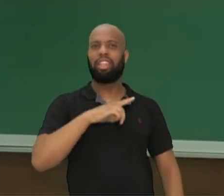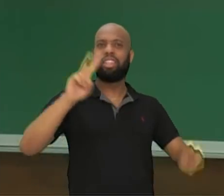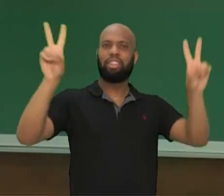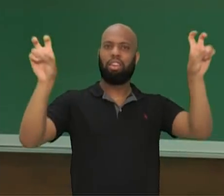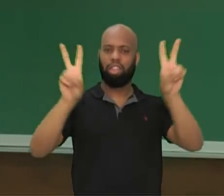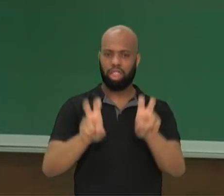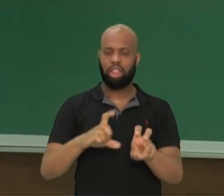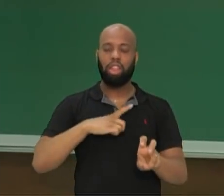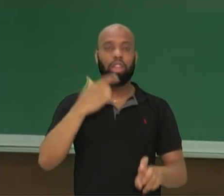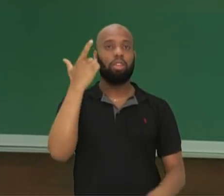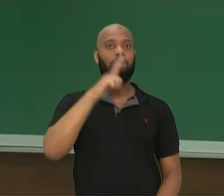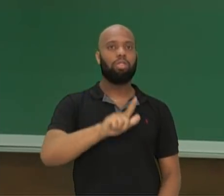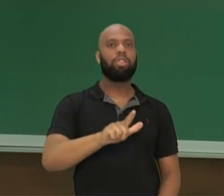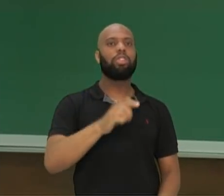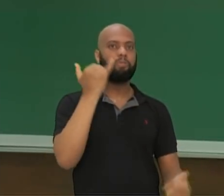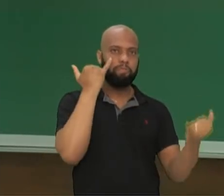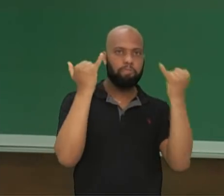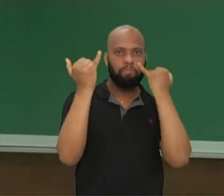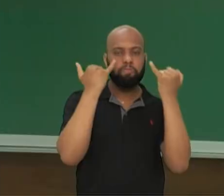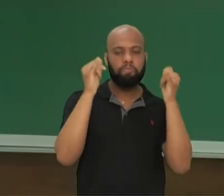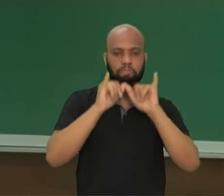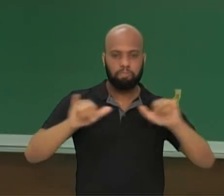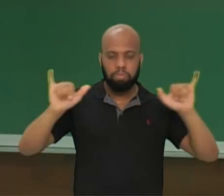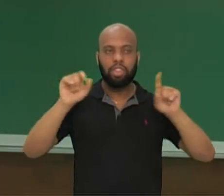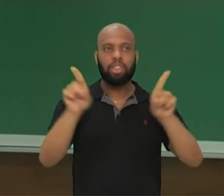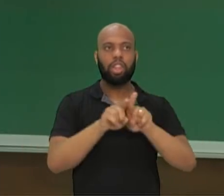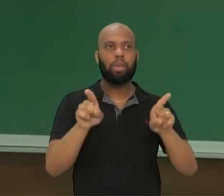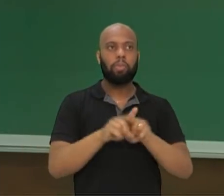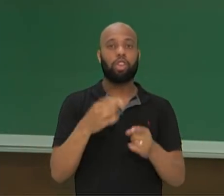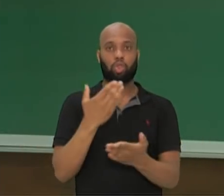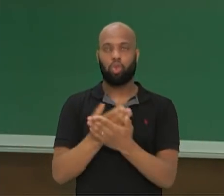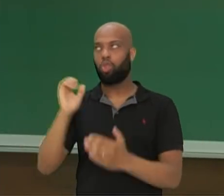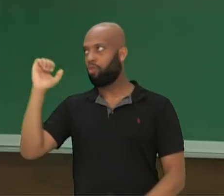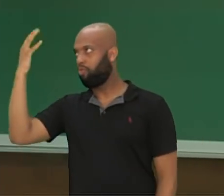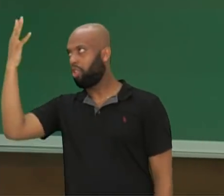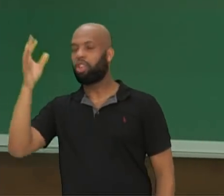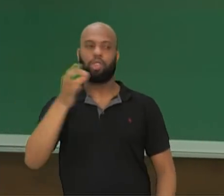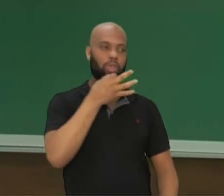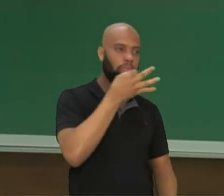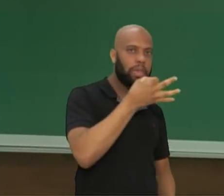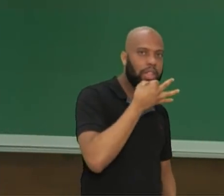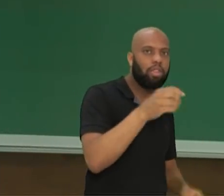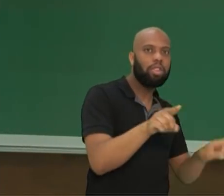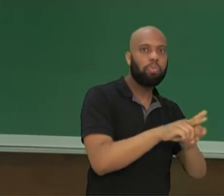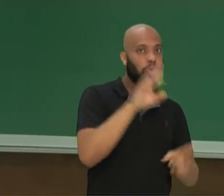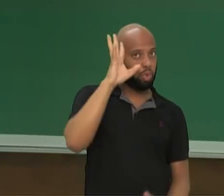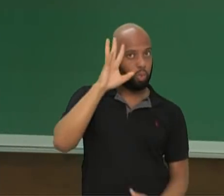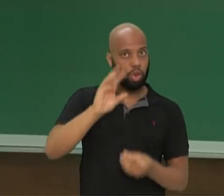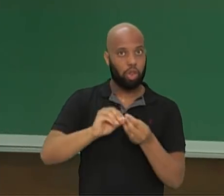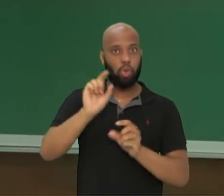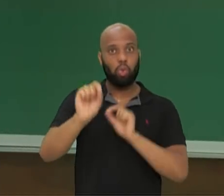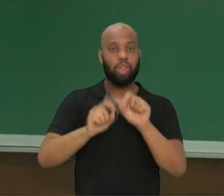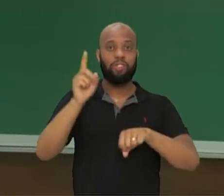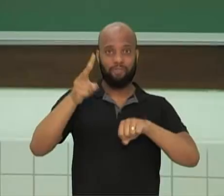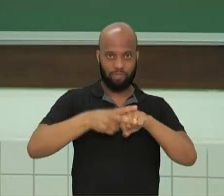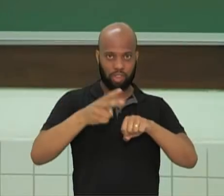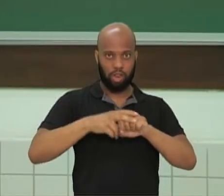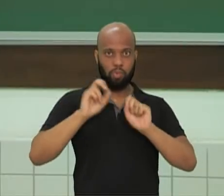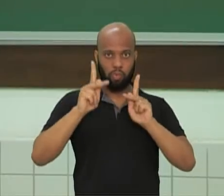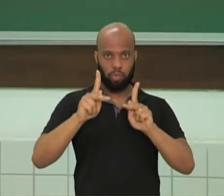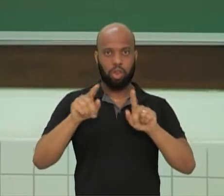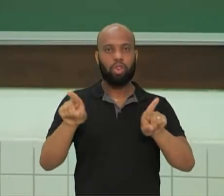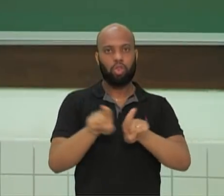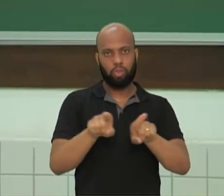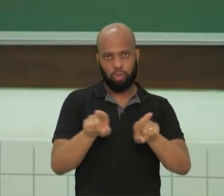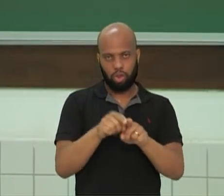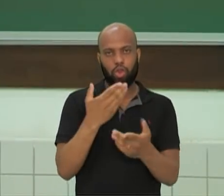vocês buscaram ali a informação. Diferenciamos fato de opinião e também compreendemos o que é verbo. Revisamos